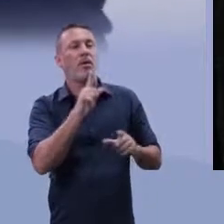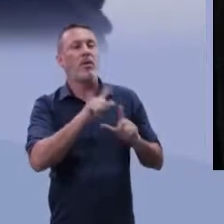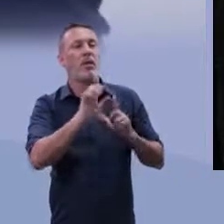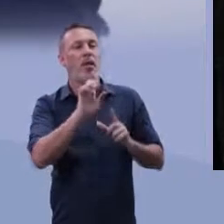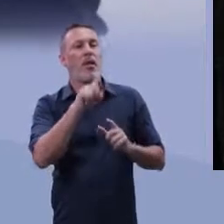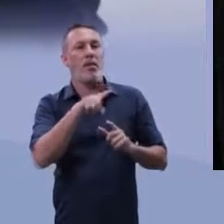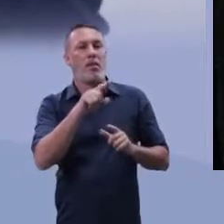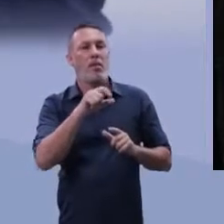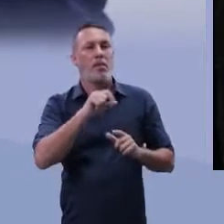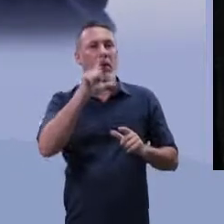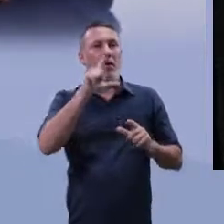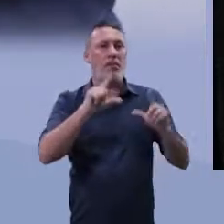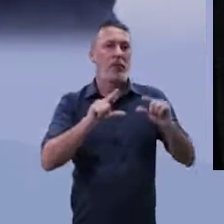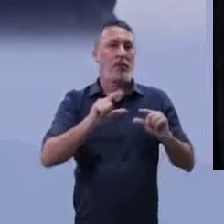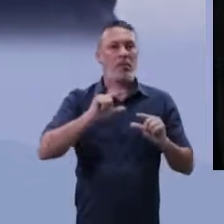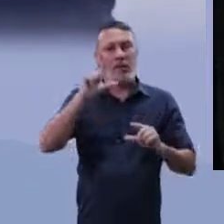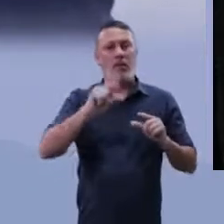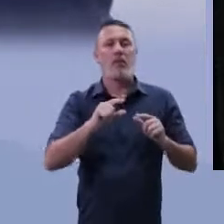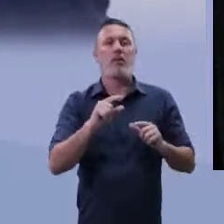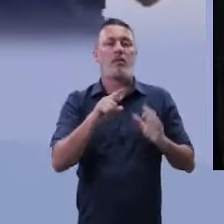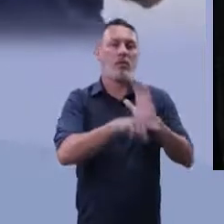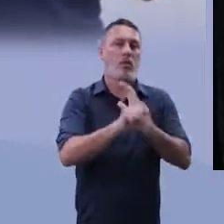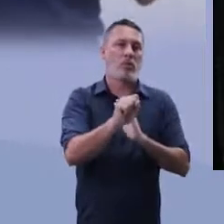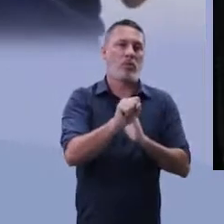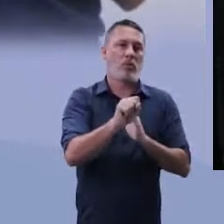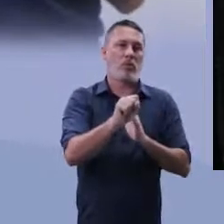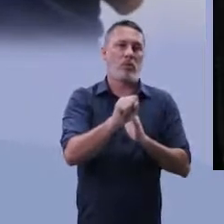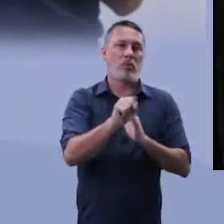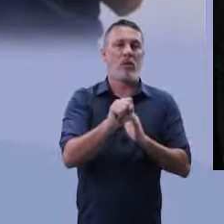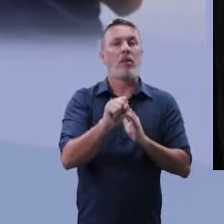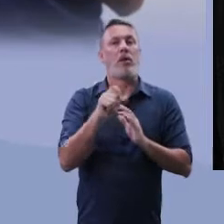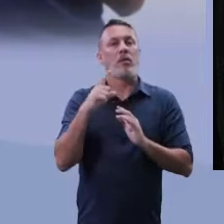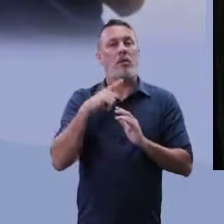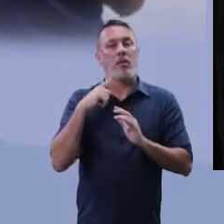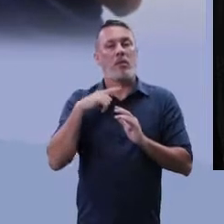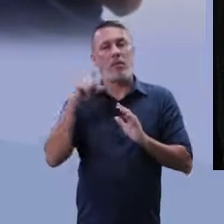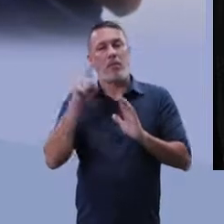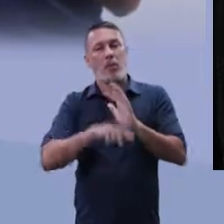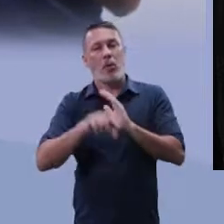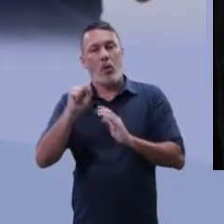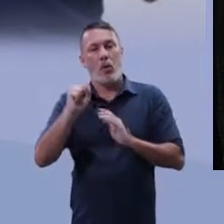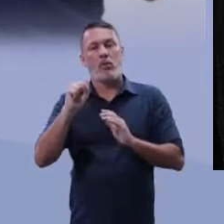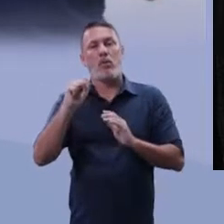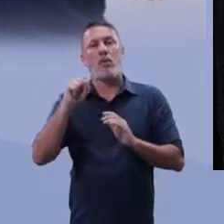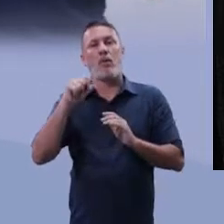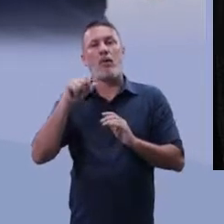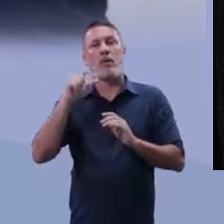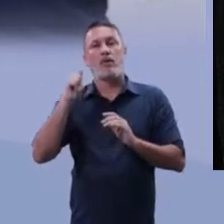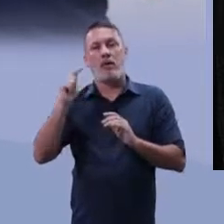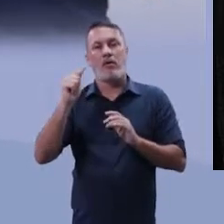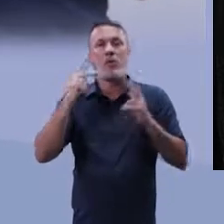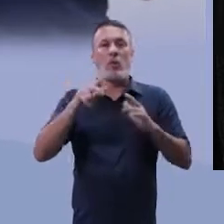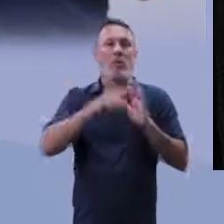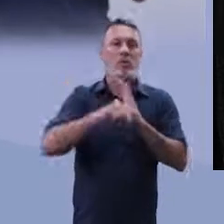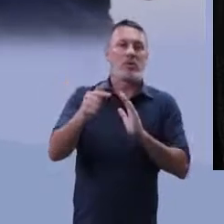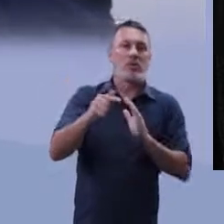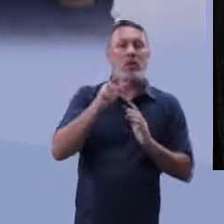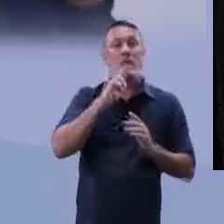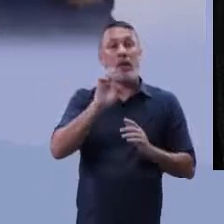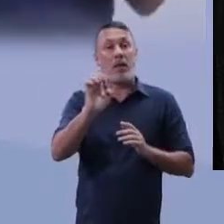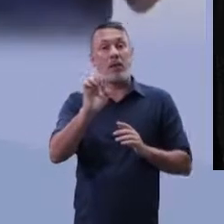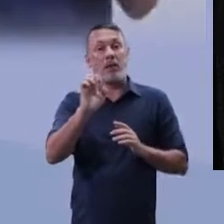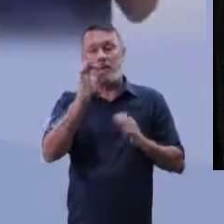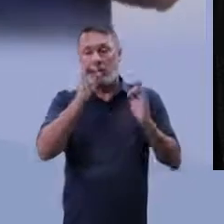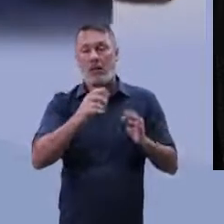quê. Resposta, letra E, valores maiores que 10 a menos 8 e valores menores que 10 a menos 7.